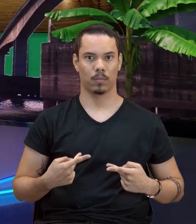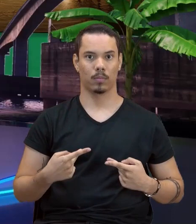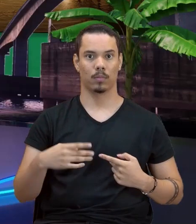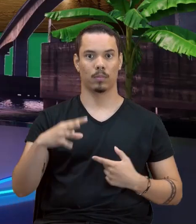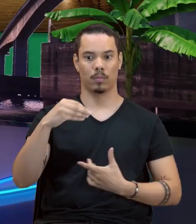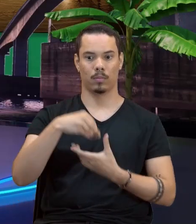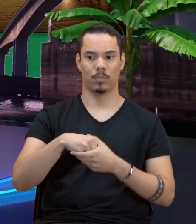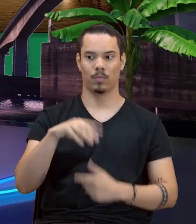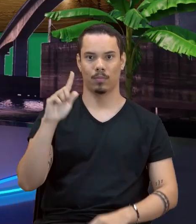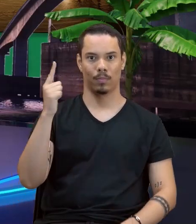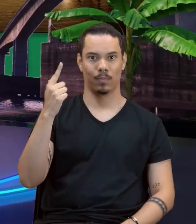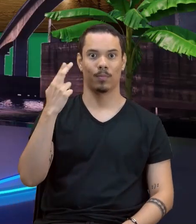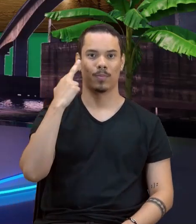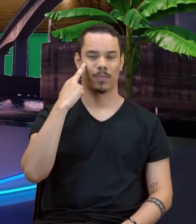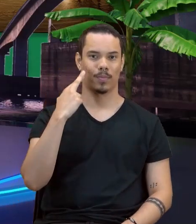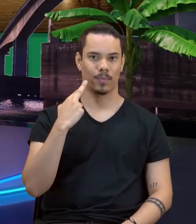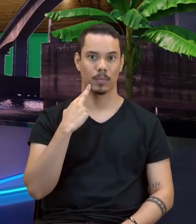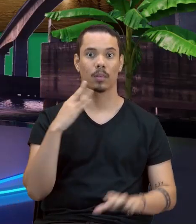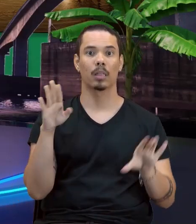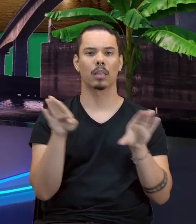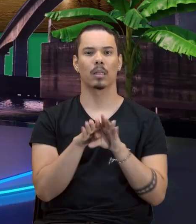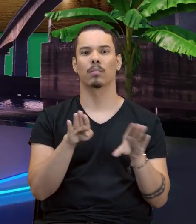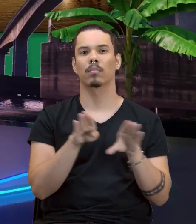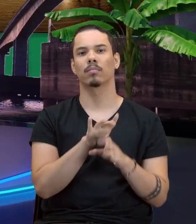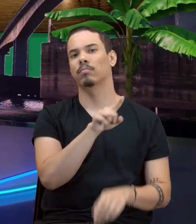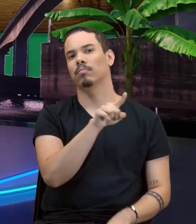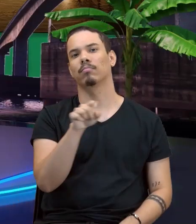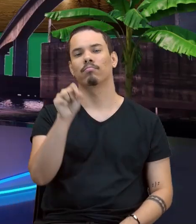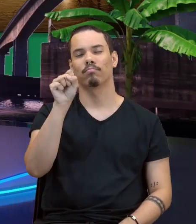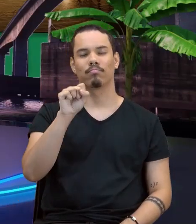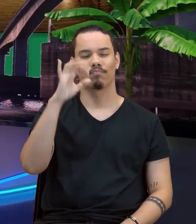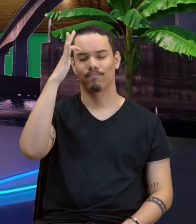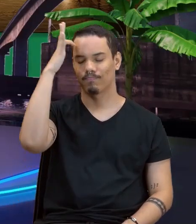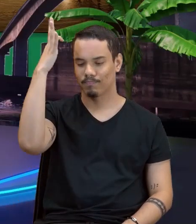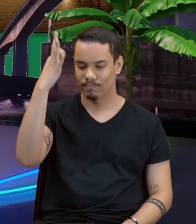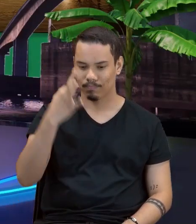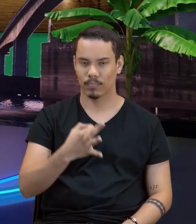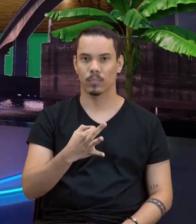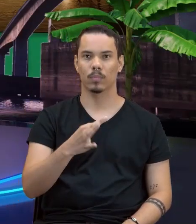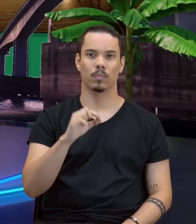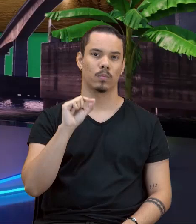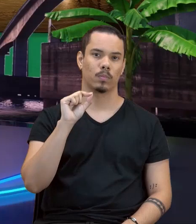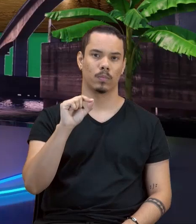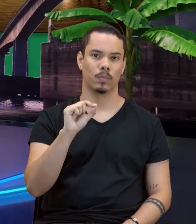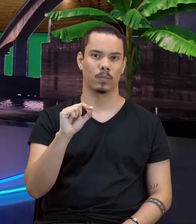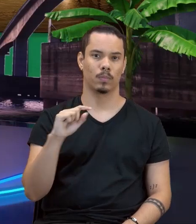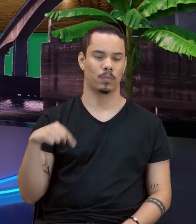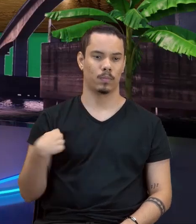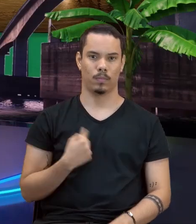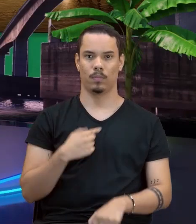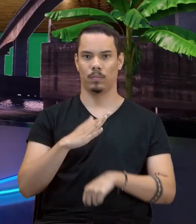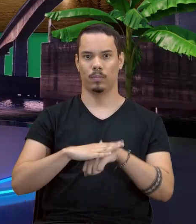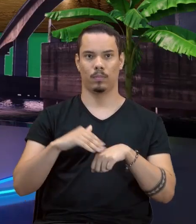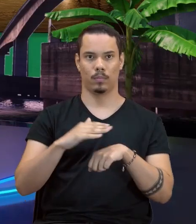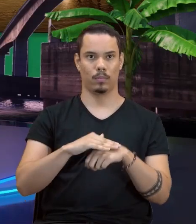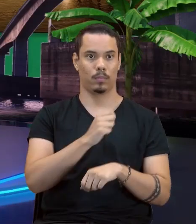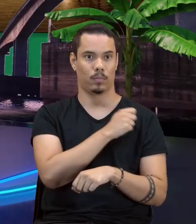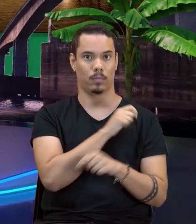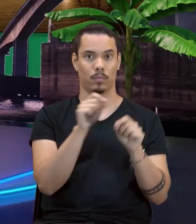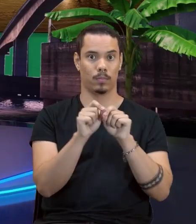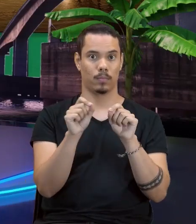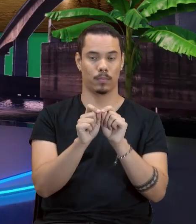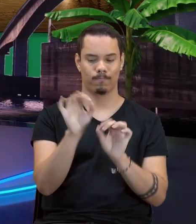Rondônia. Então, a gente pode ter a convicção e a certeza de que nossos queridos alunos fizeram uma produção de